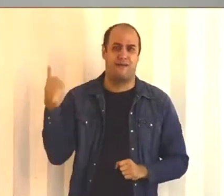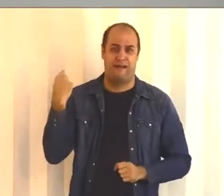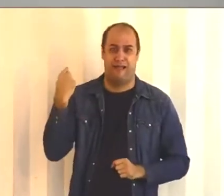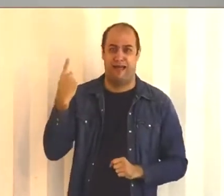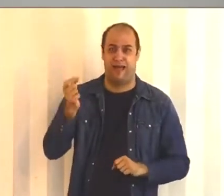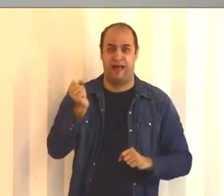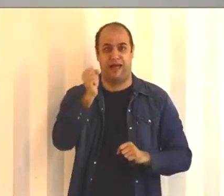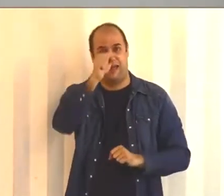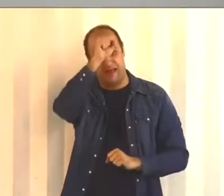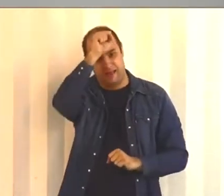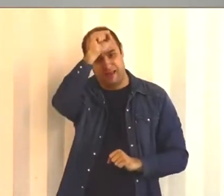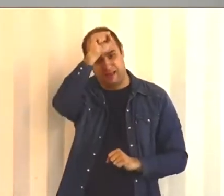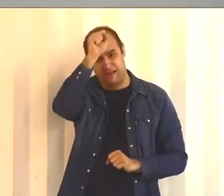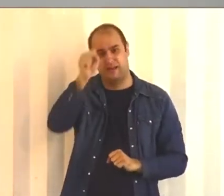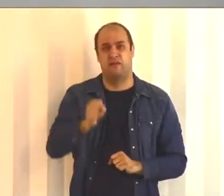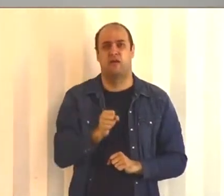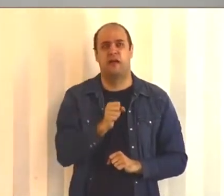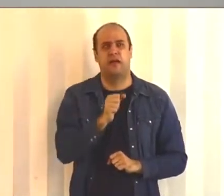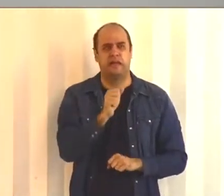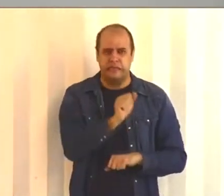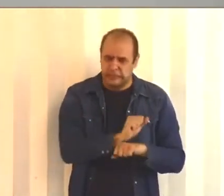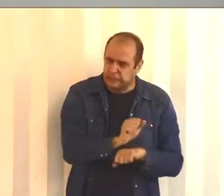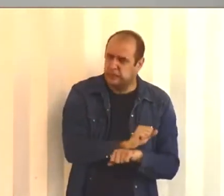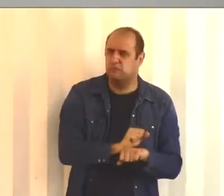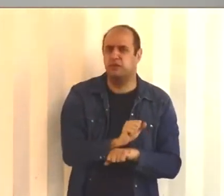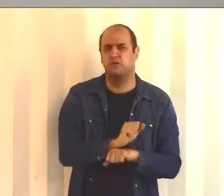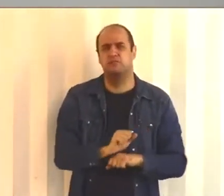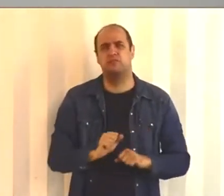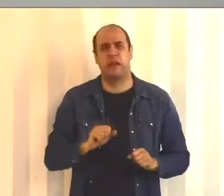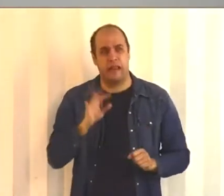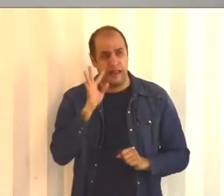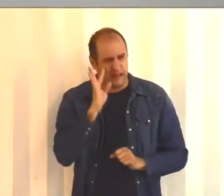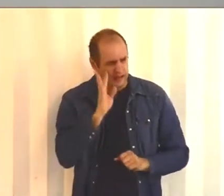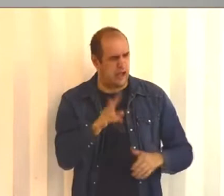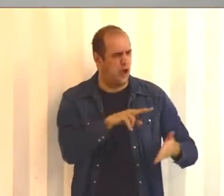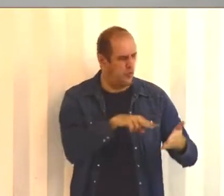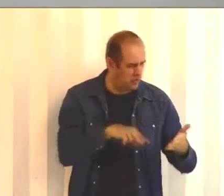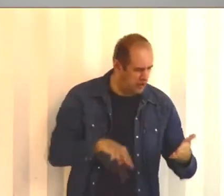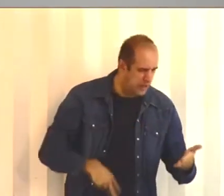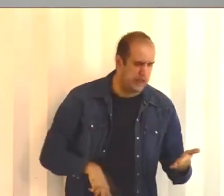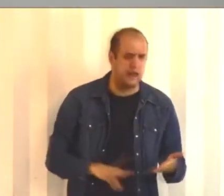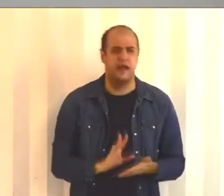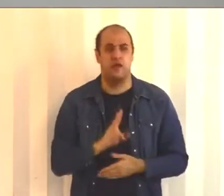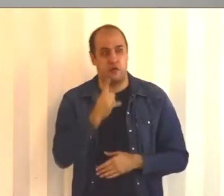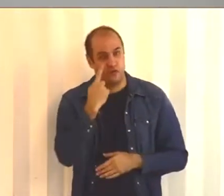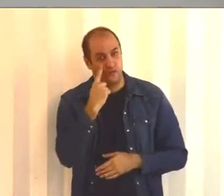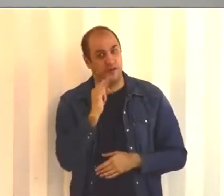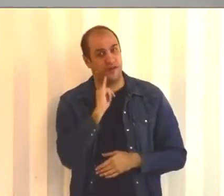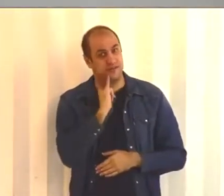textos aqui, achamos muito interessante o que aconteceu na família, vemos que realmente